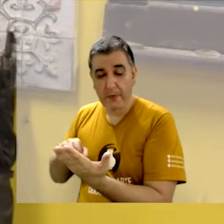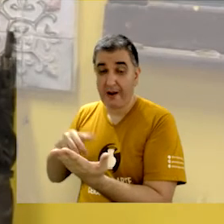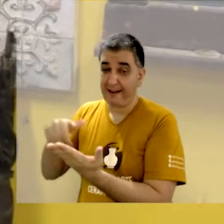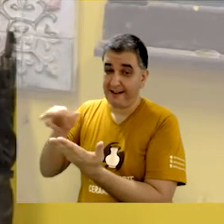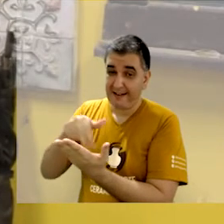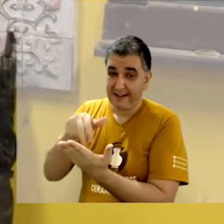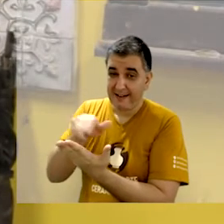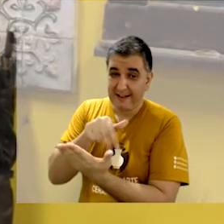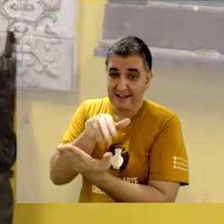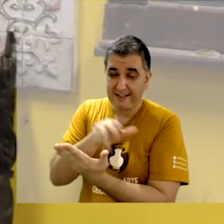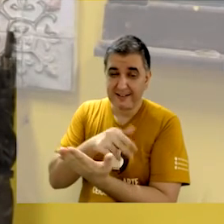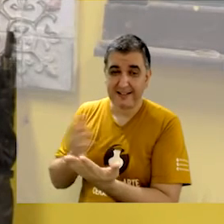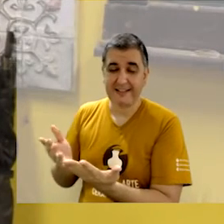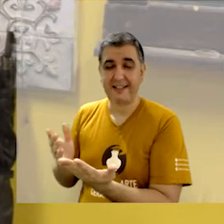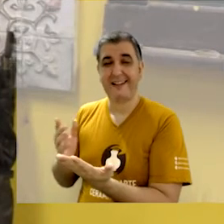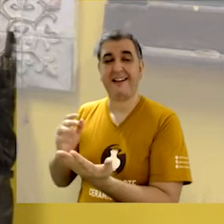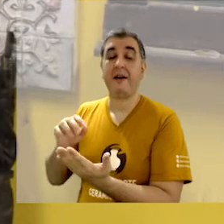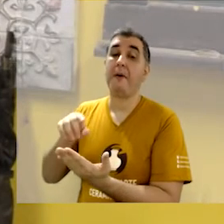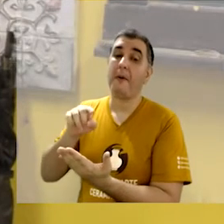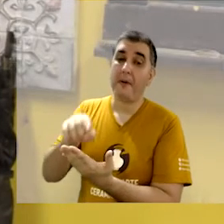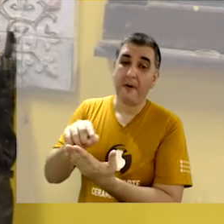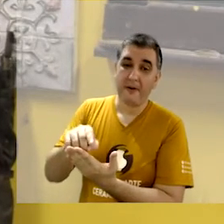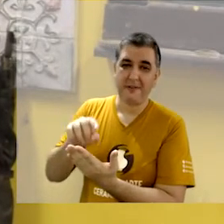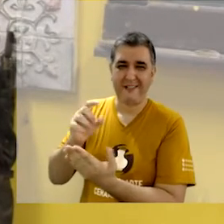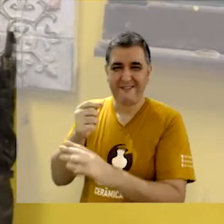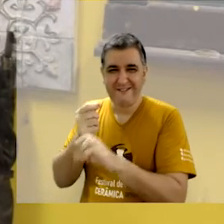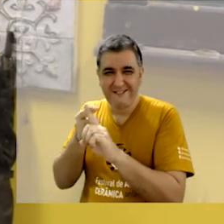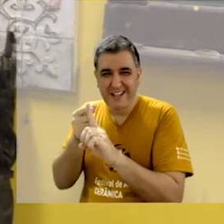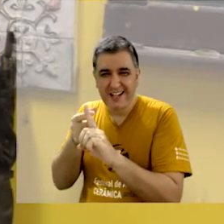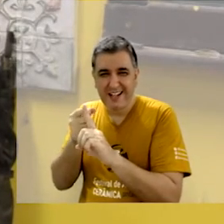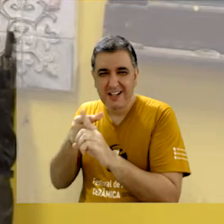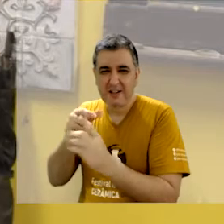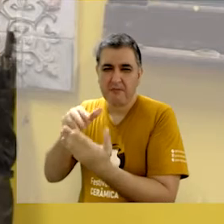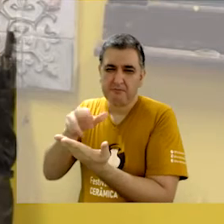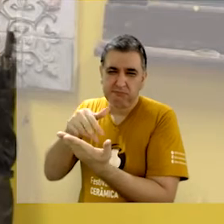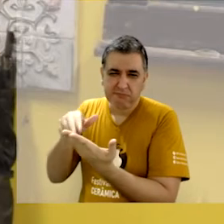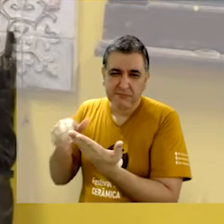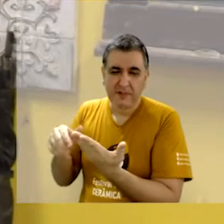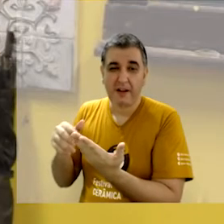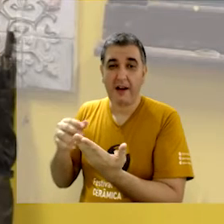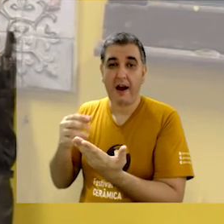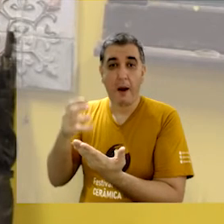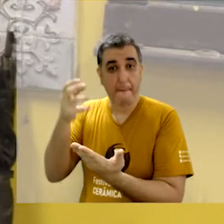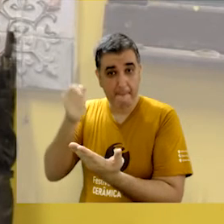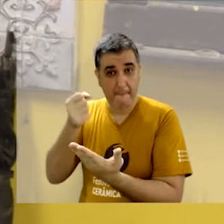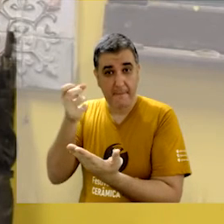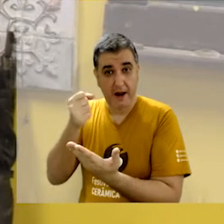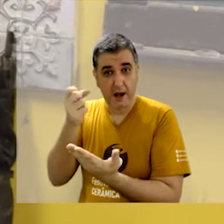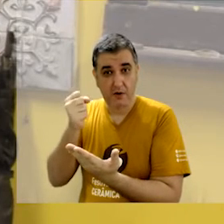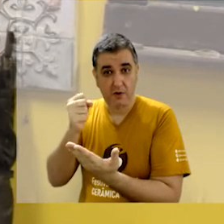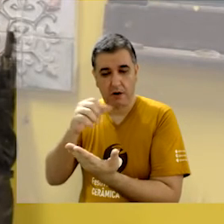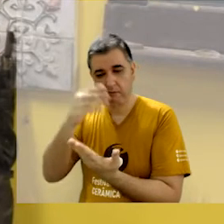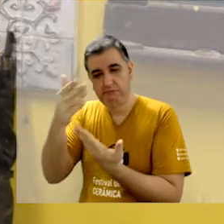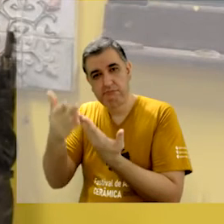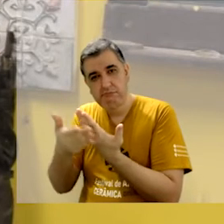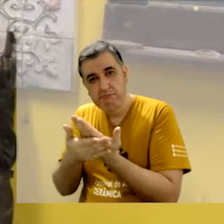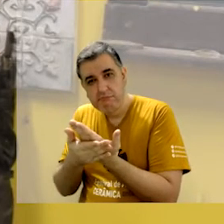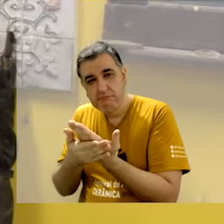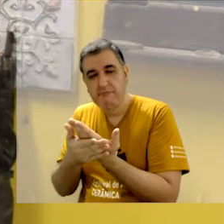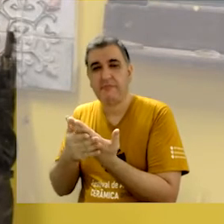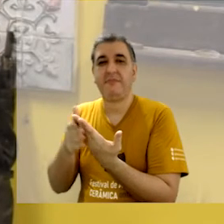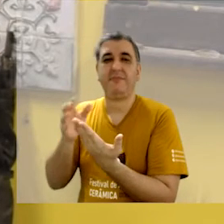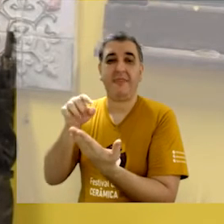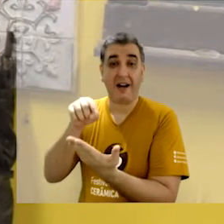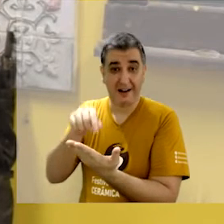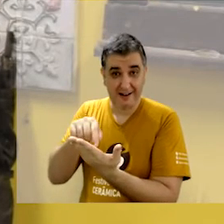coisa assim, que produz em série, depois é aplicado, ou pode ser feito diretamente, e uma camada de vidro. Então o branco que está